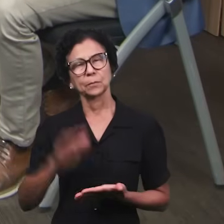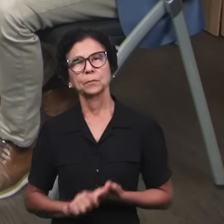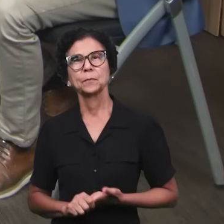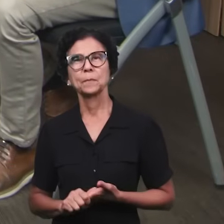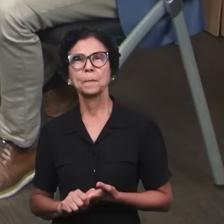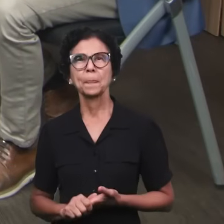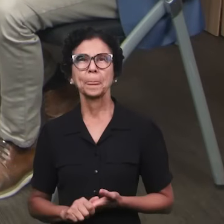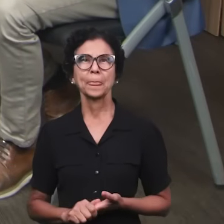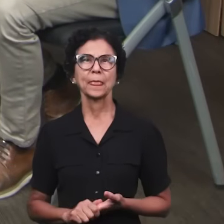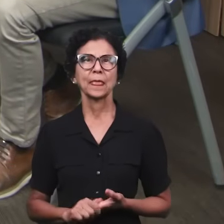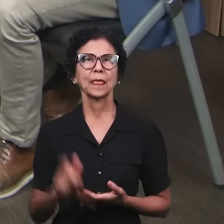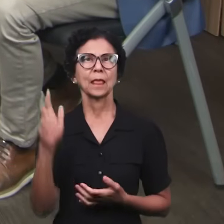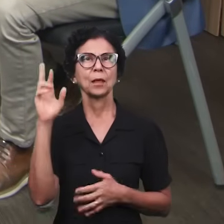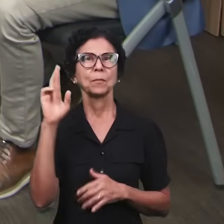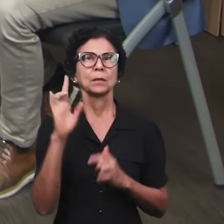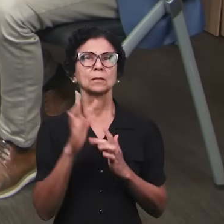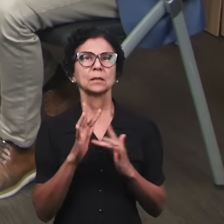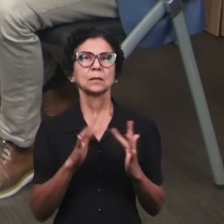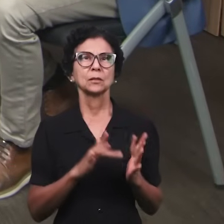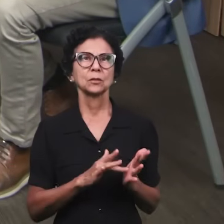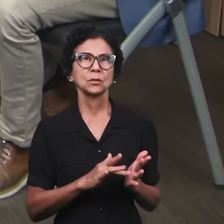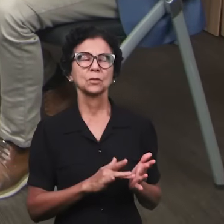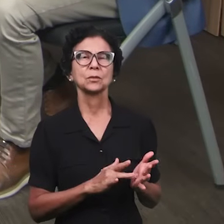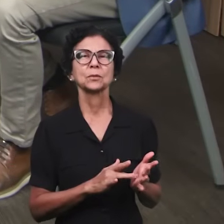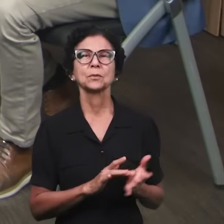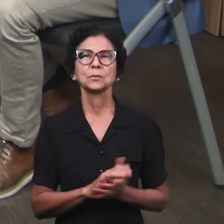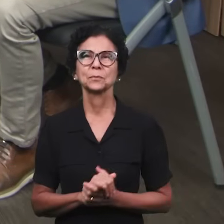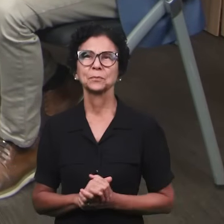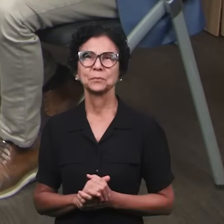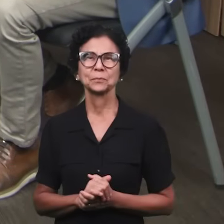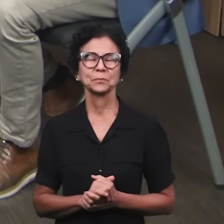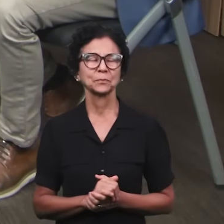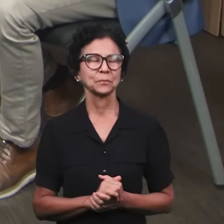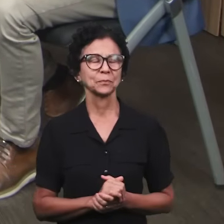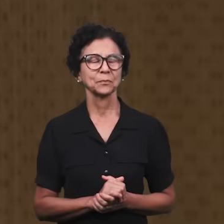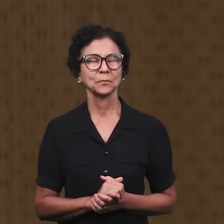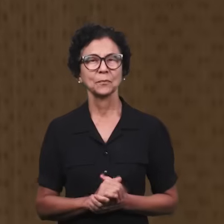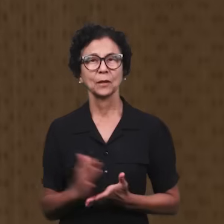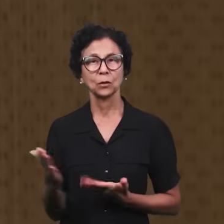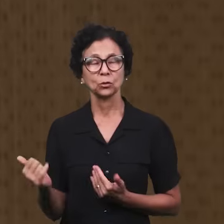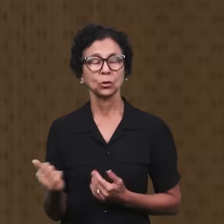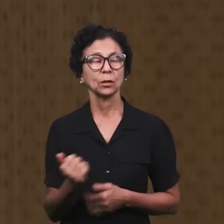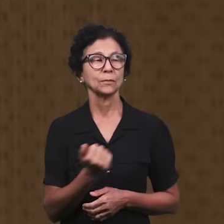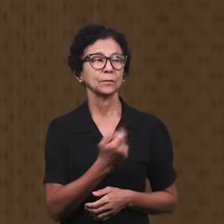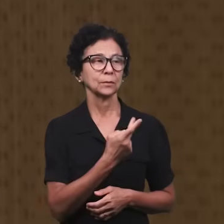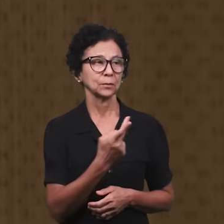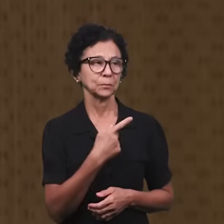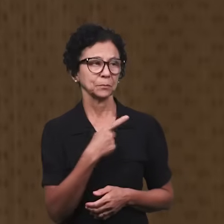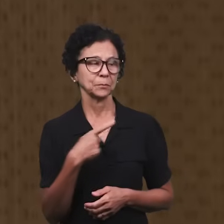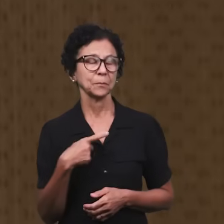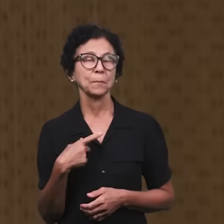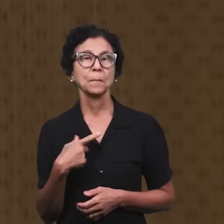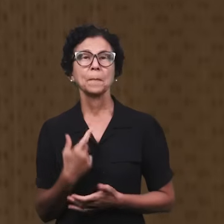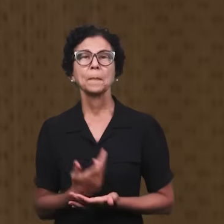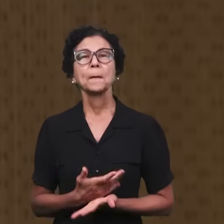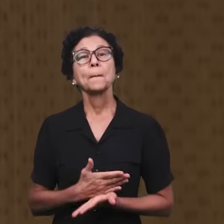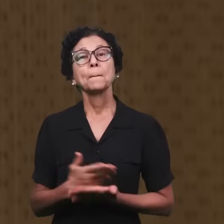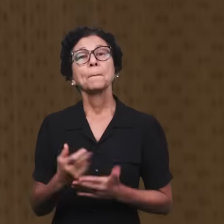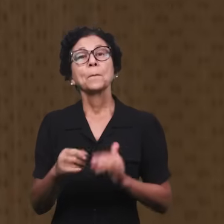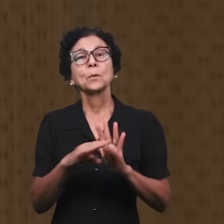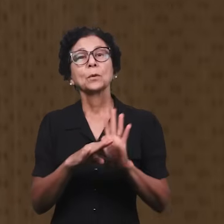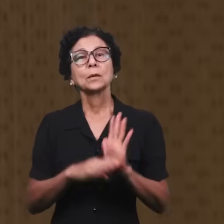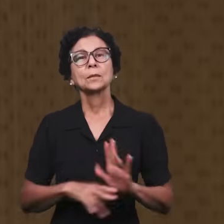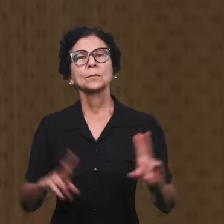Senhor, pastor, a paz do Senhor, pastor Juliano, a paz do Senhor, os jovens que estão aqui no estúdio. Estamos começando agora mais um programa e dessa vez